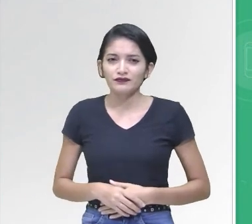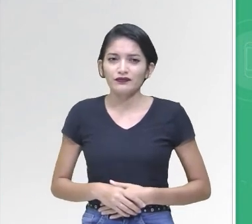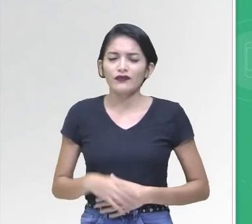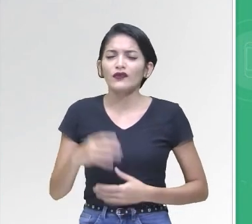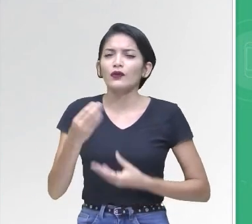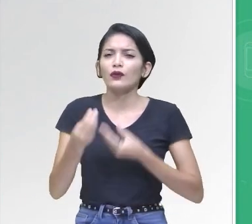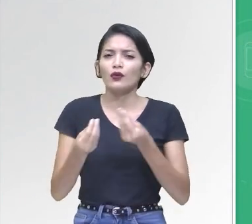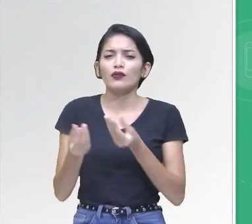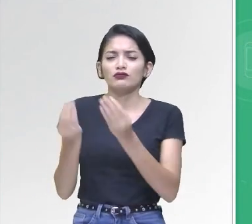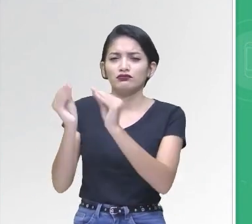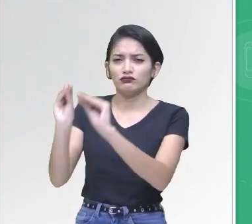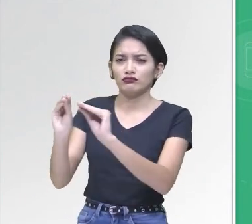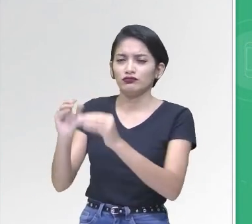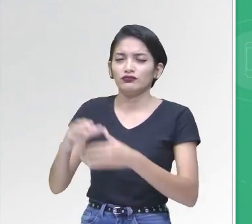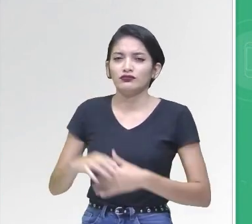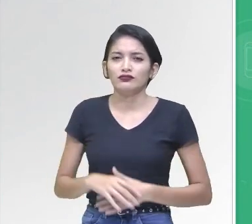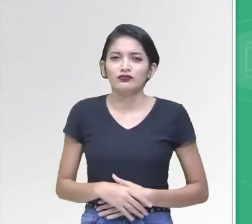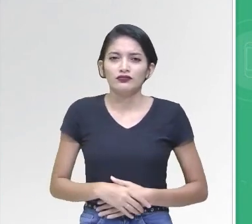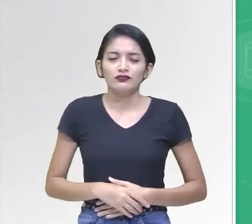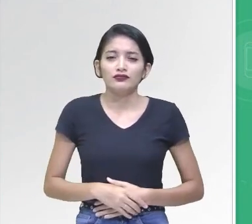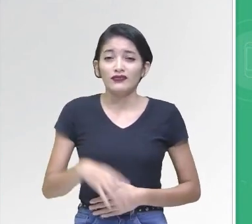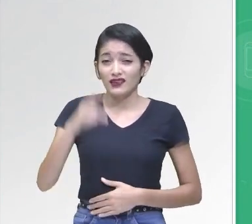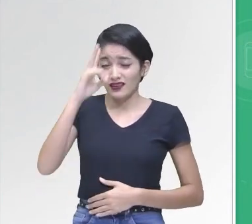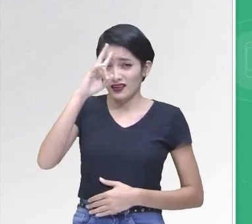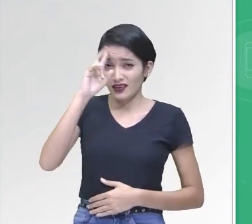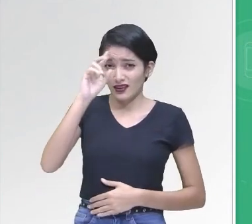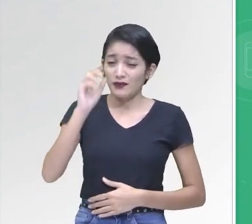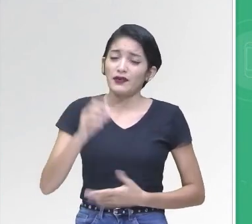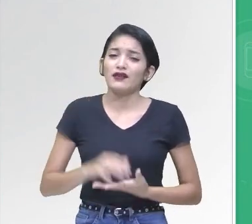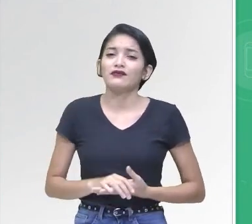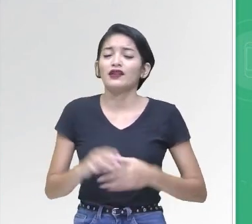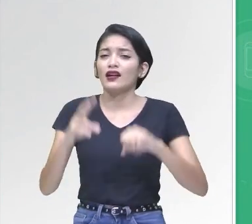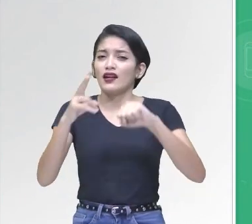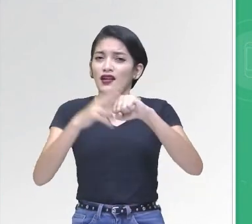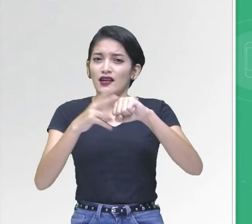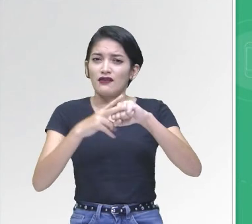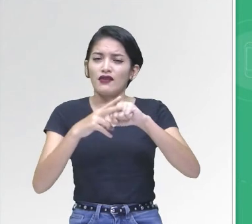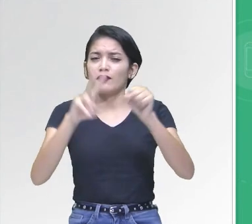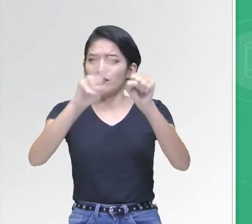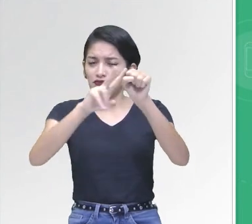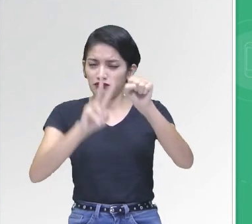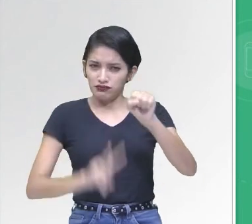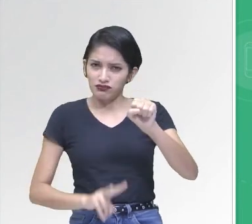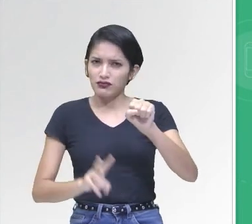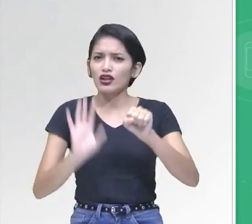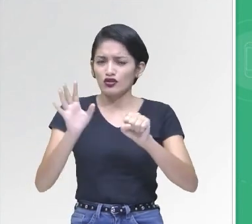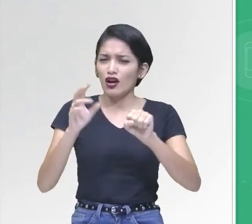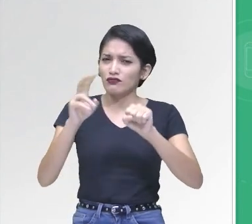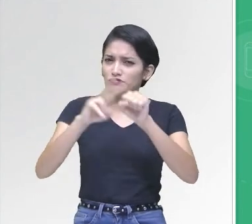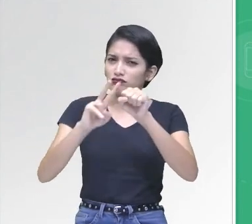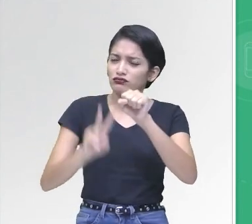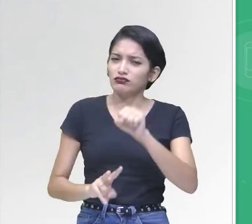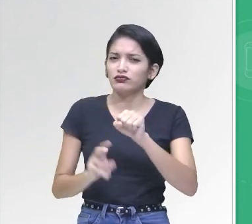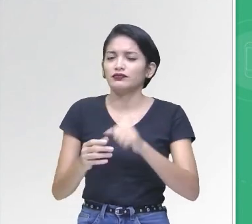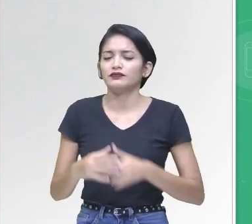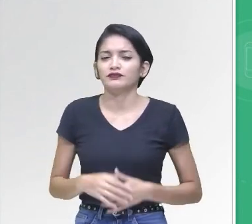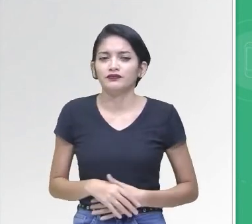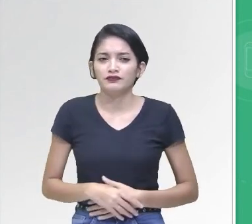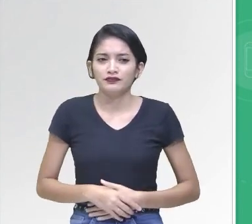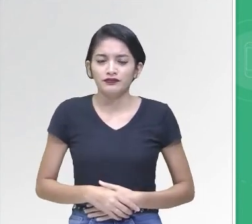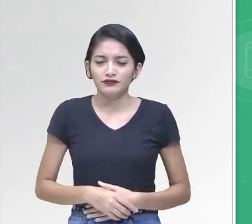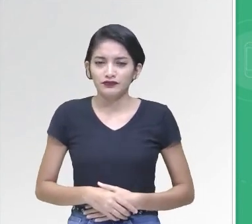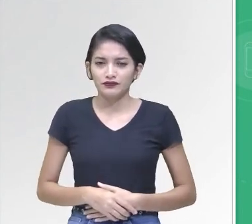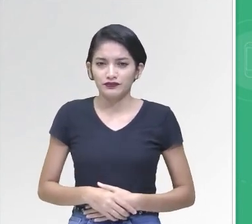ficaria? Vamos lá, só relembrar aqui o verbo hablar, que eu conjuguei para vocês, não foi? Hablar. Yo hablo,